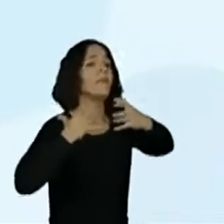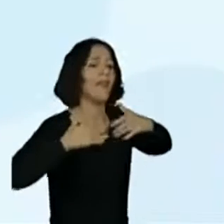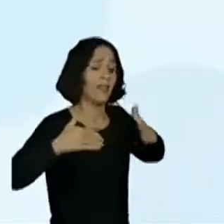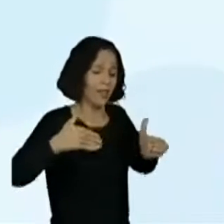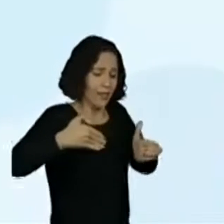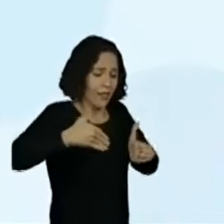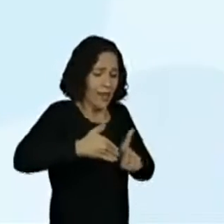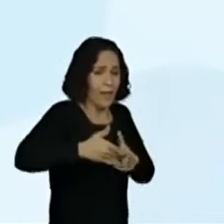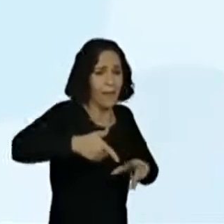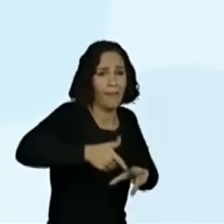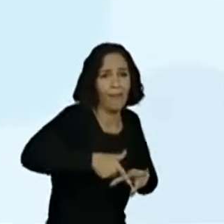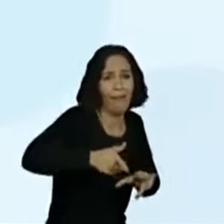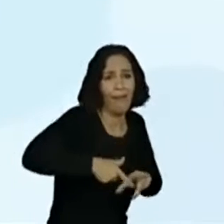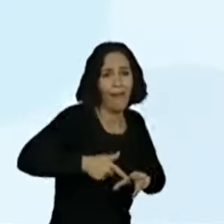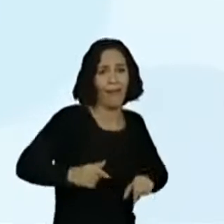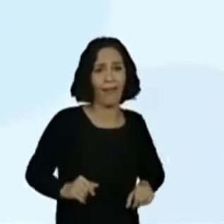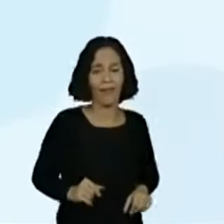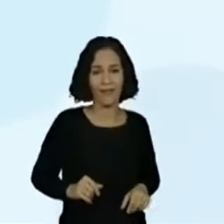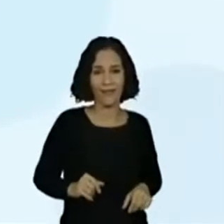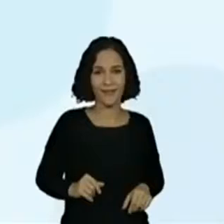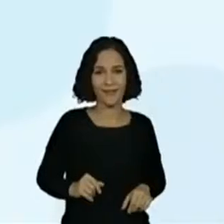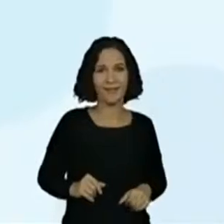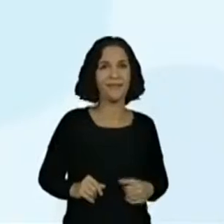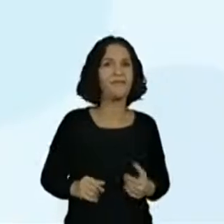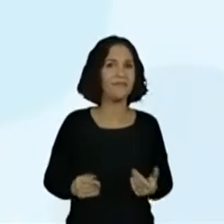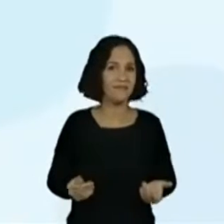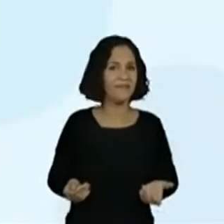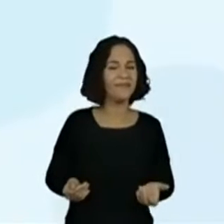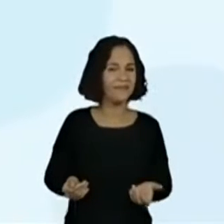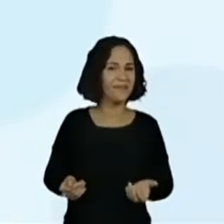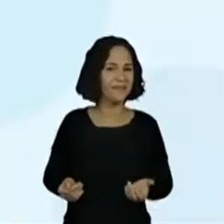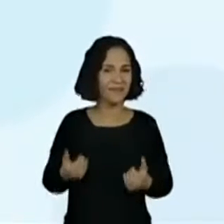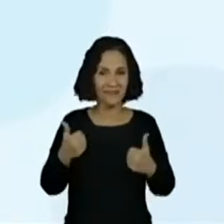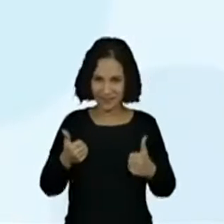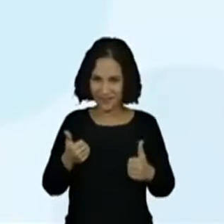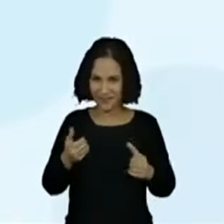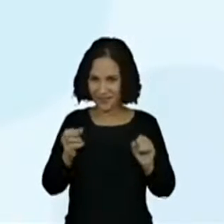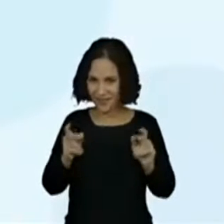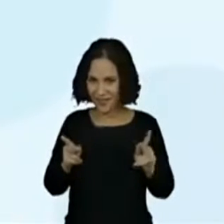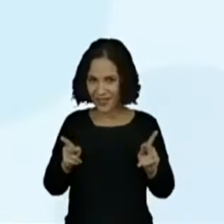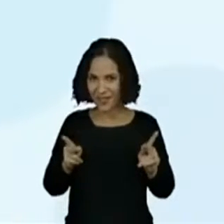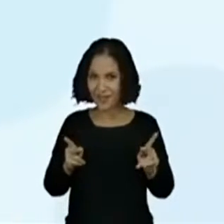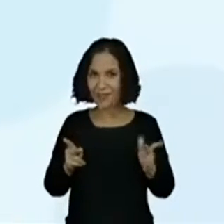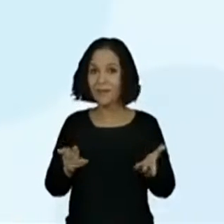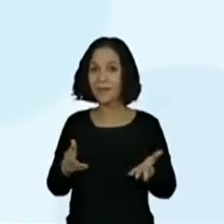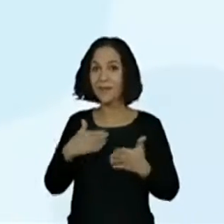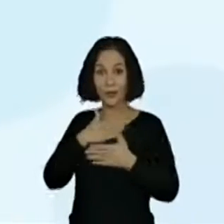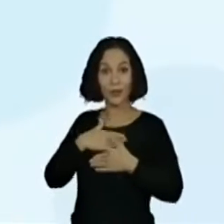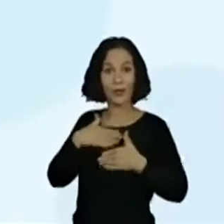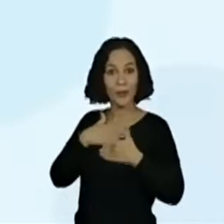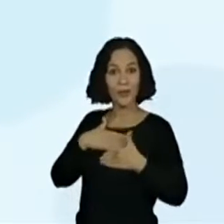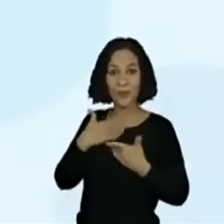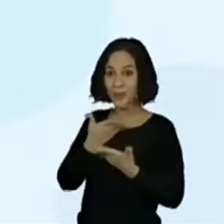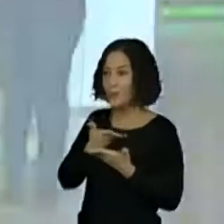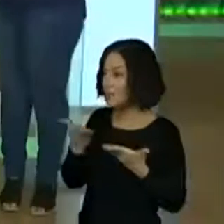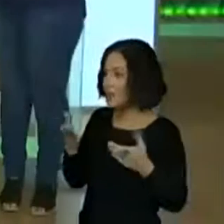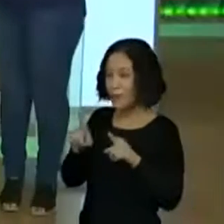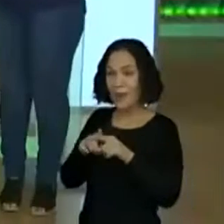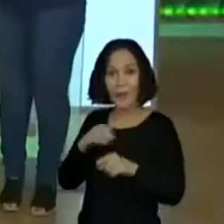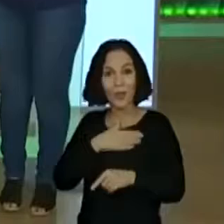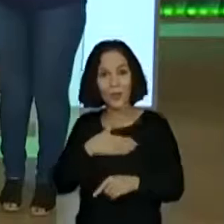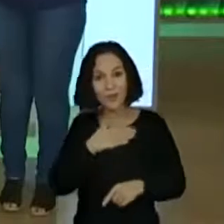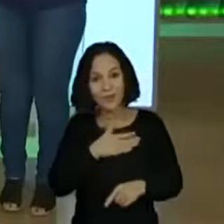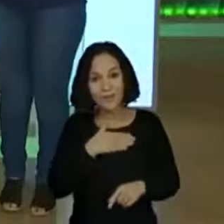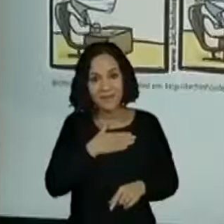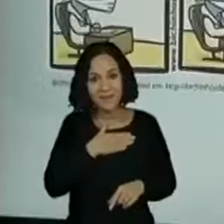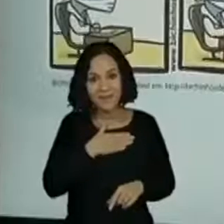vai até o pé. Muito bem. Muito bom, gostei. Olha lá, Pro. Gostei e acho que todos que estão nos acompanhando gostaram também,